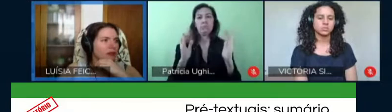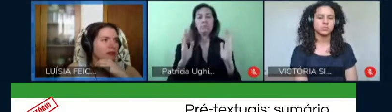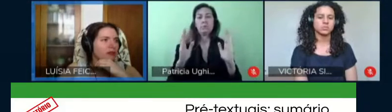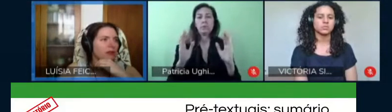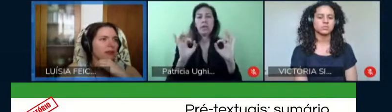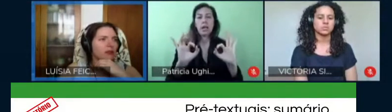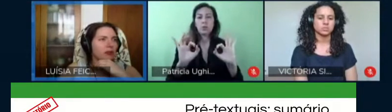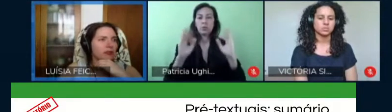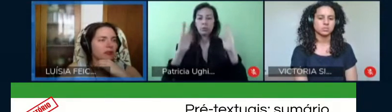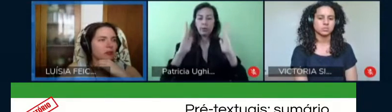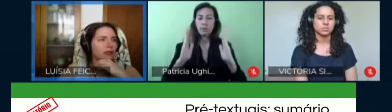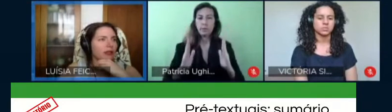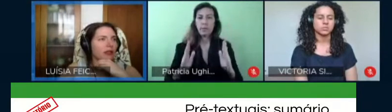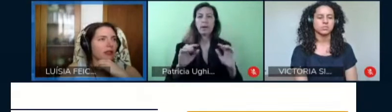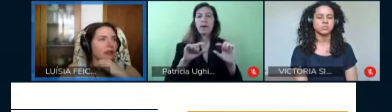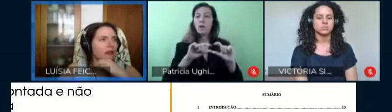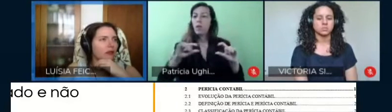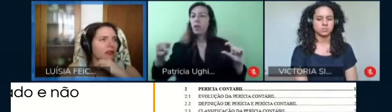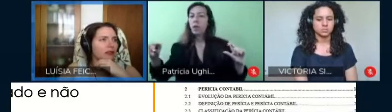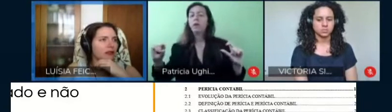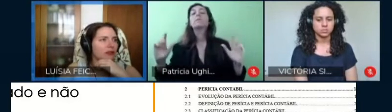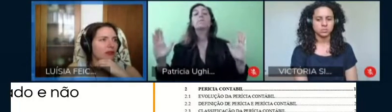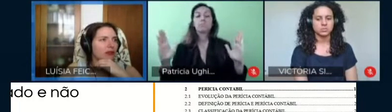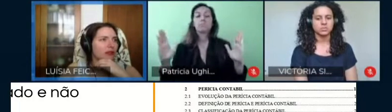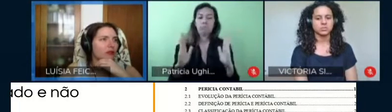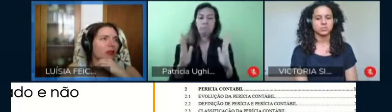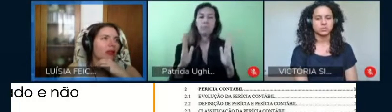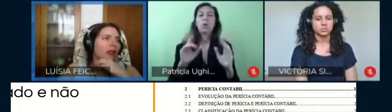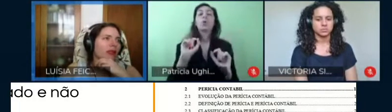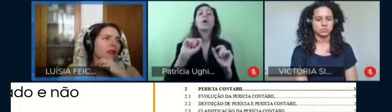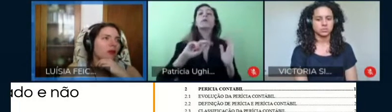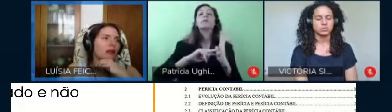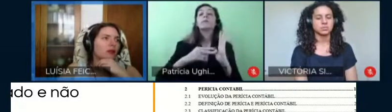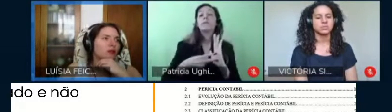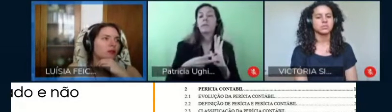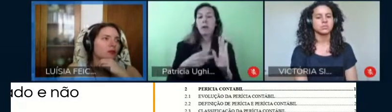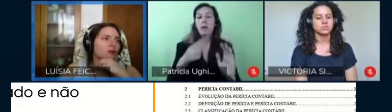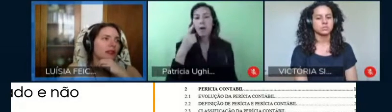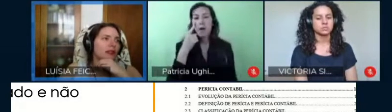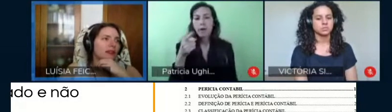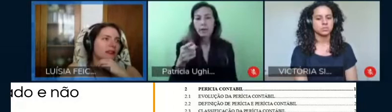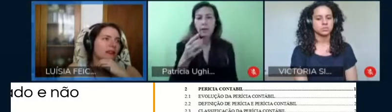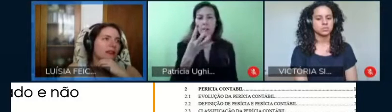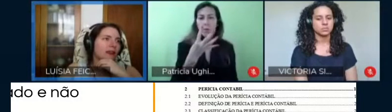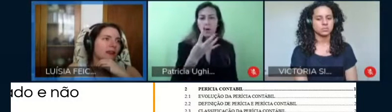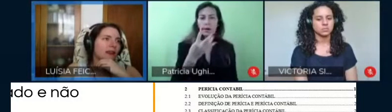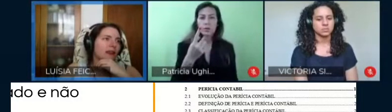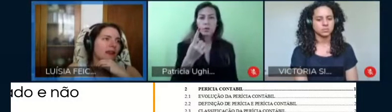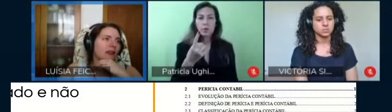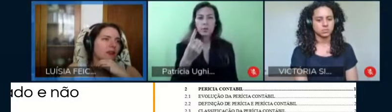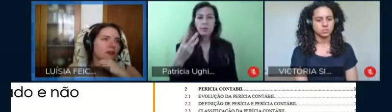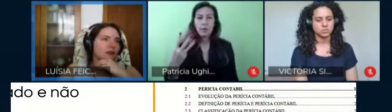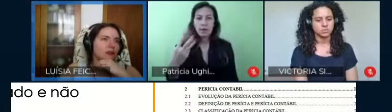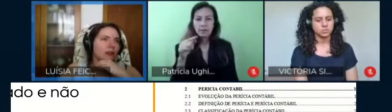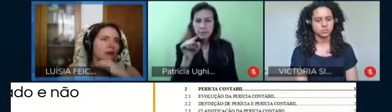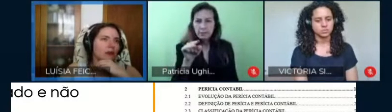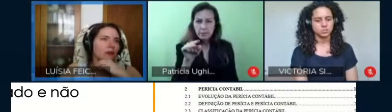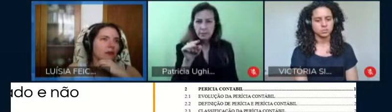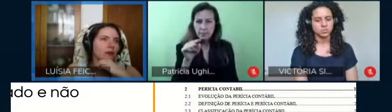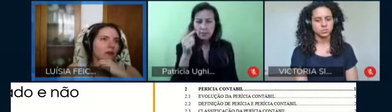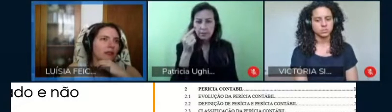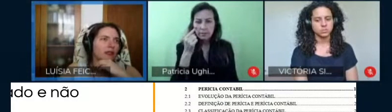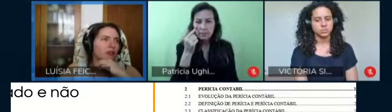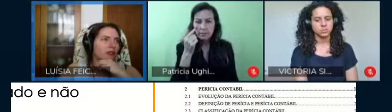extenso, inclusive os elementos pós-textuais. Então, o que significa isso? Esse 413 aqui, ele está alinhado, deixa eu